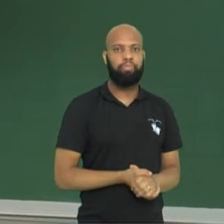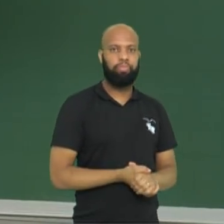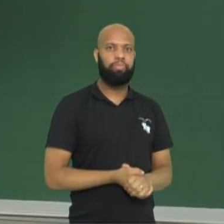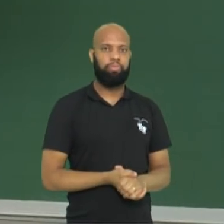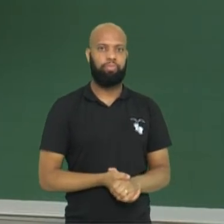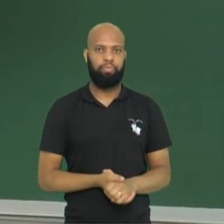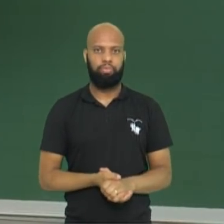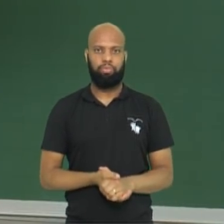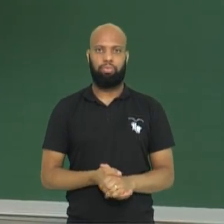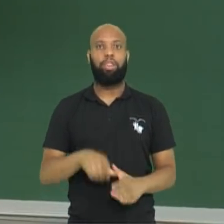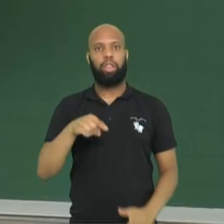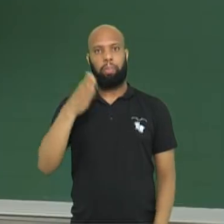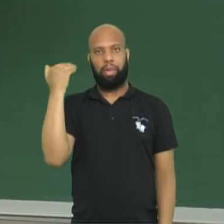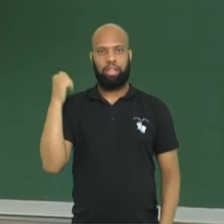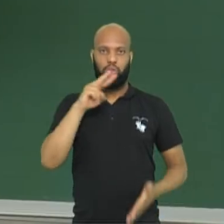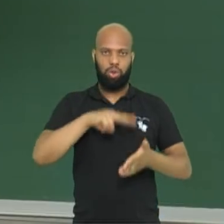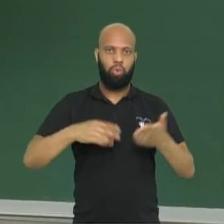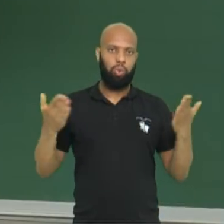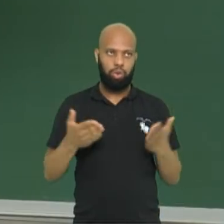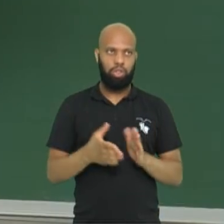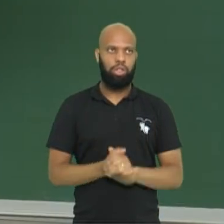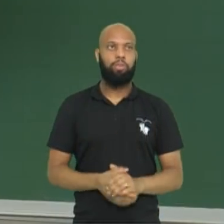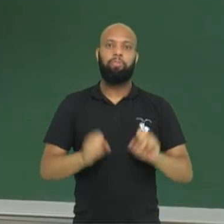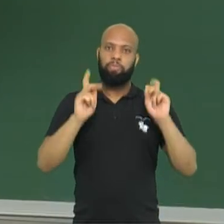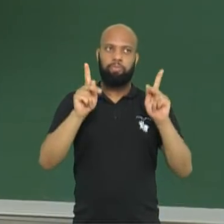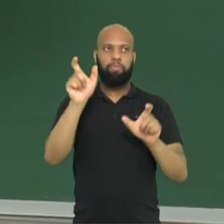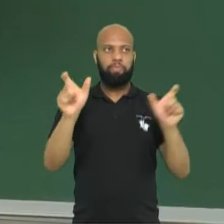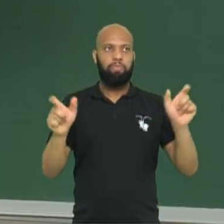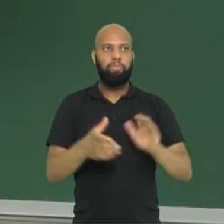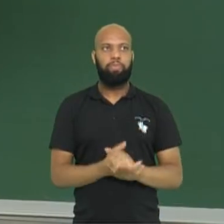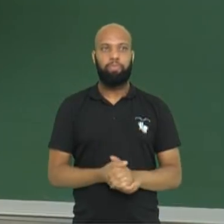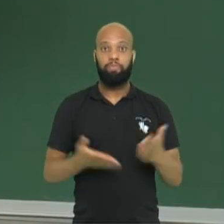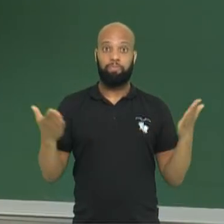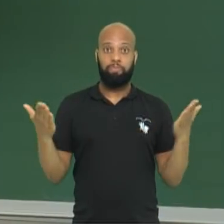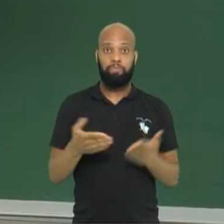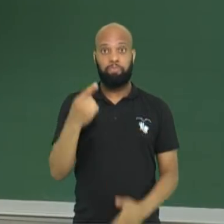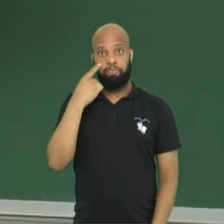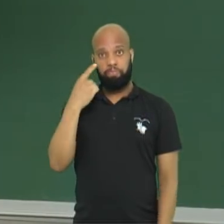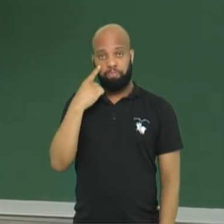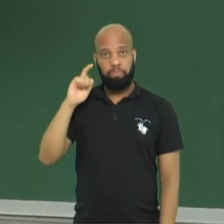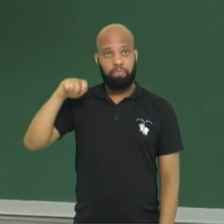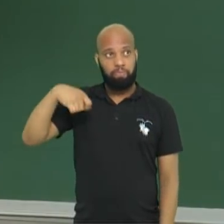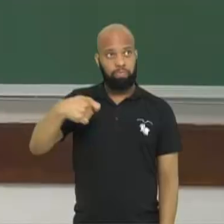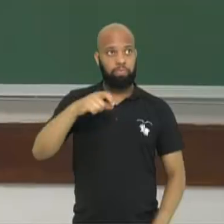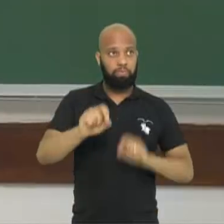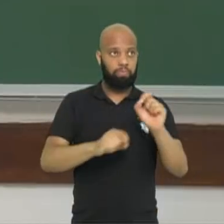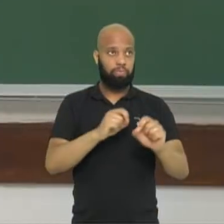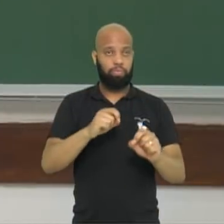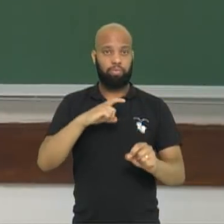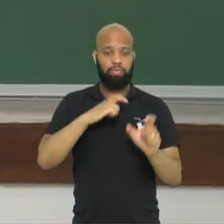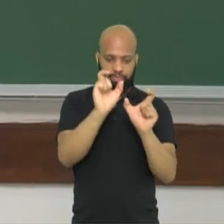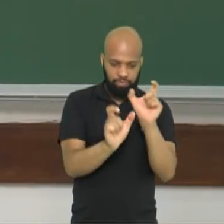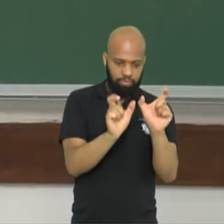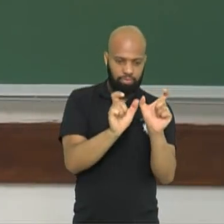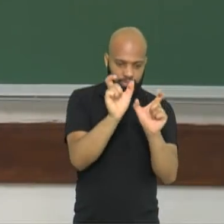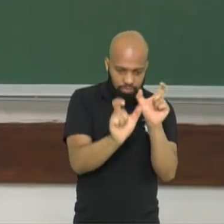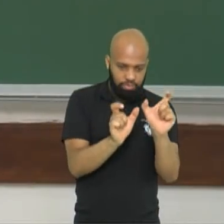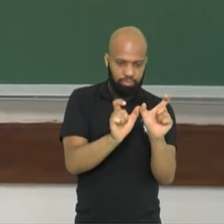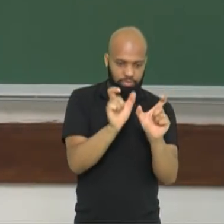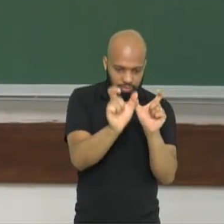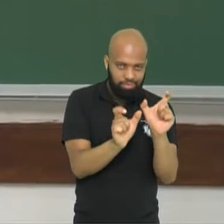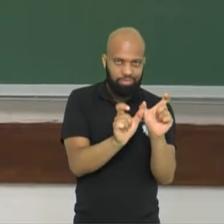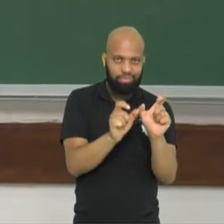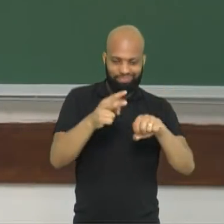né? Que nós lemos nesta aula. Muito bem. E agora falando sobre conjugação, retornando,